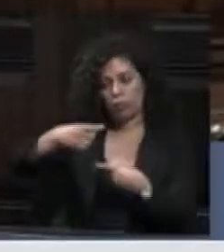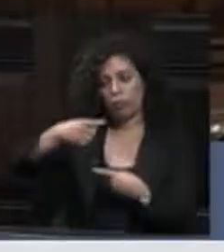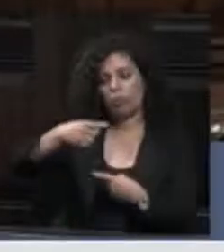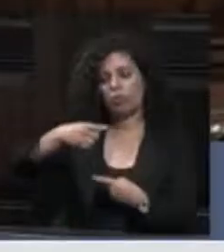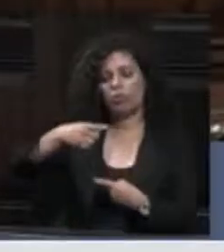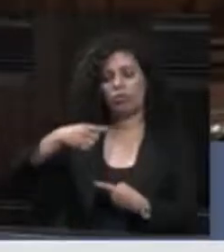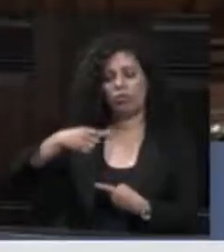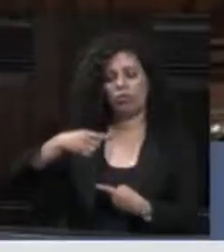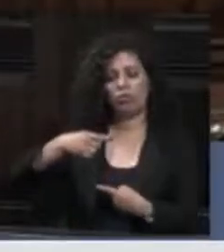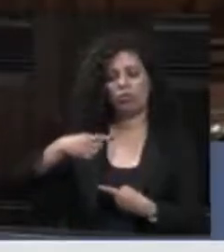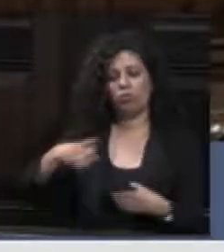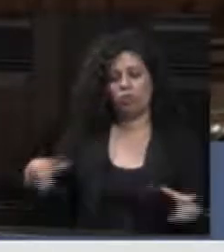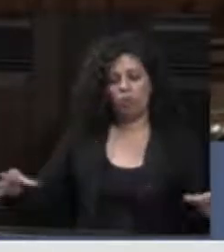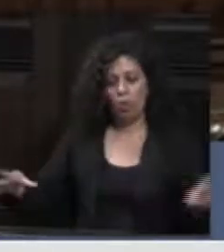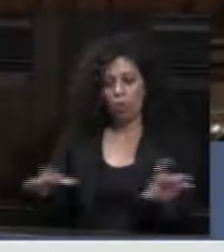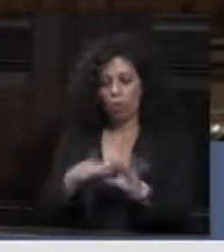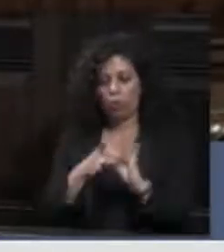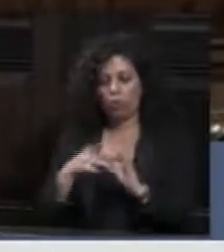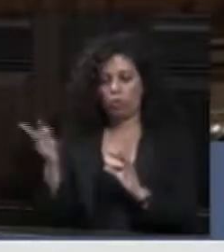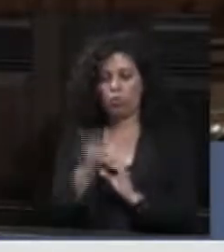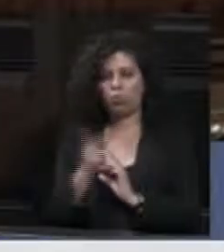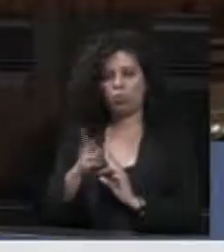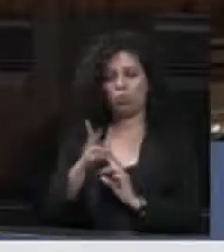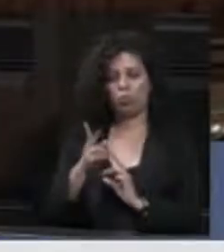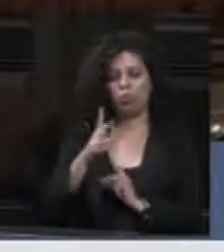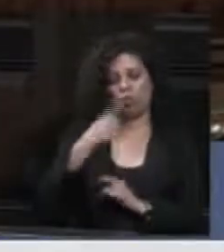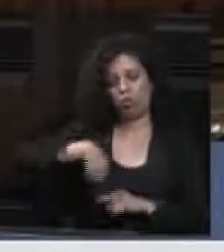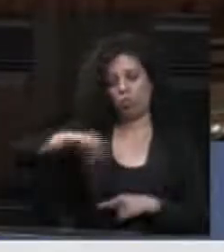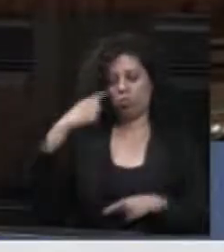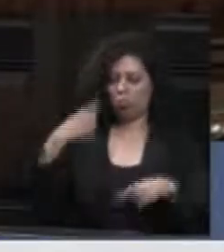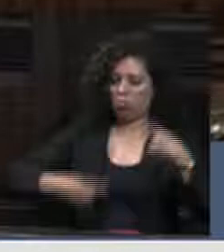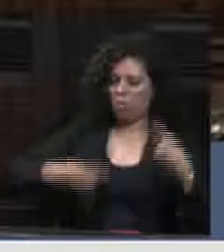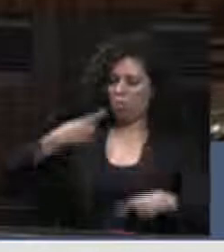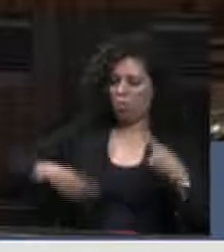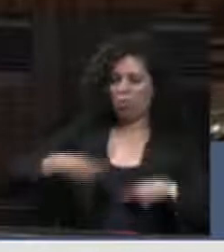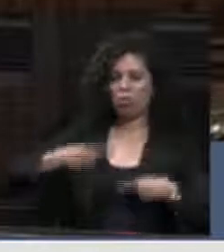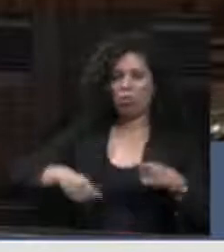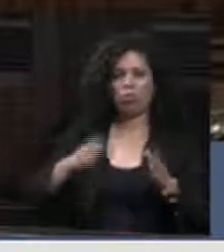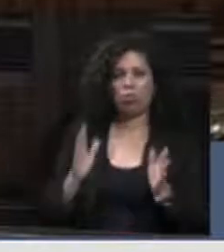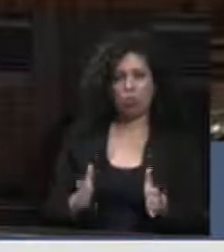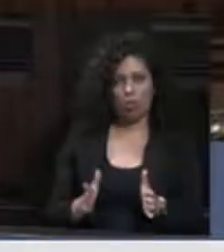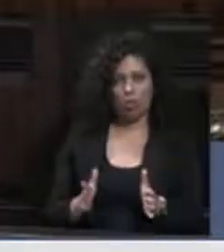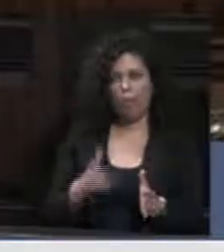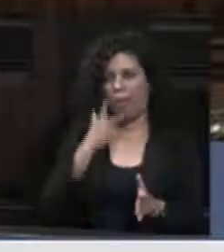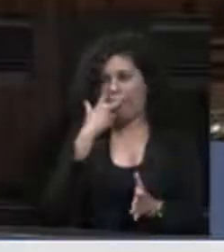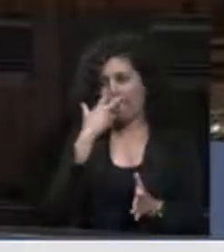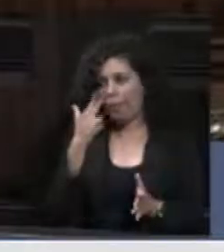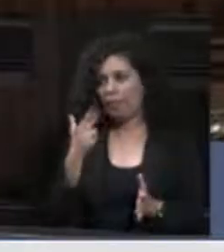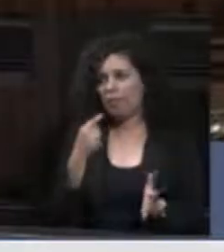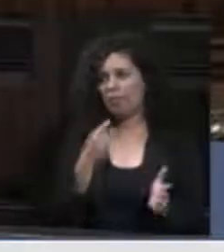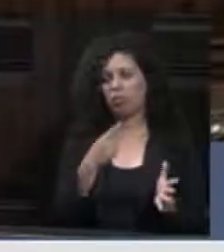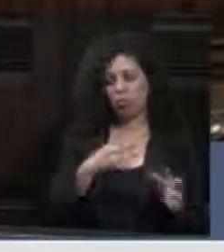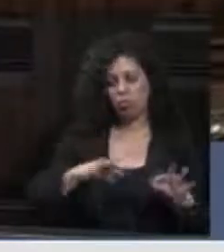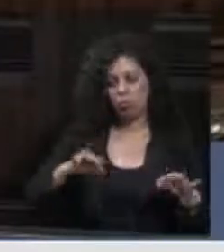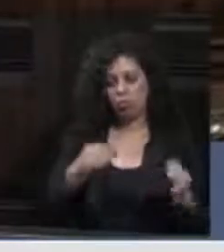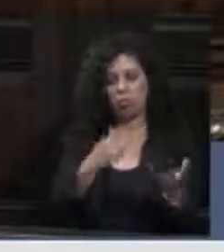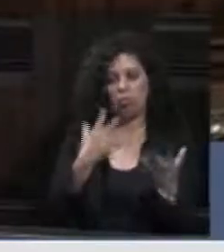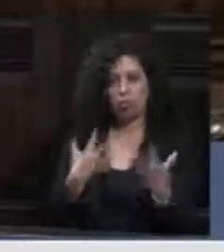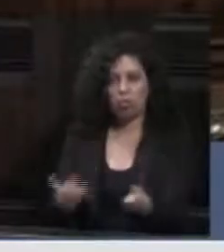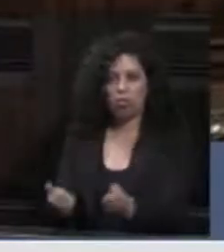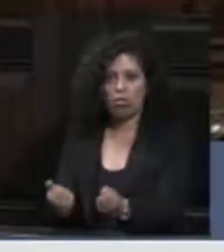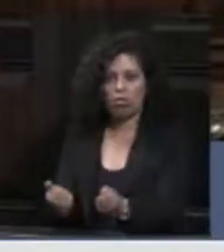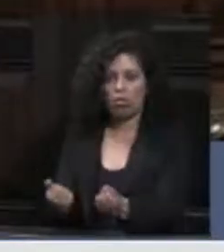debates, afinal de contas, com a anuência, com a concordância do governo estadual e com